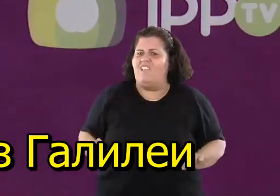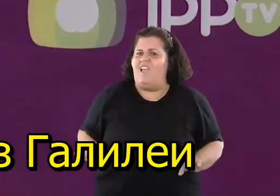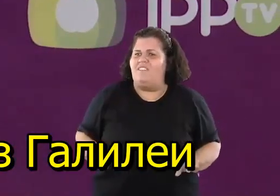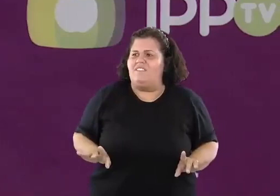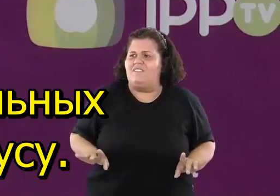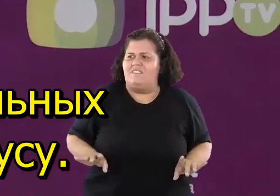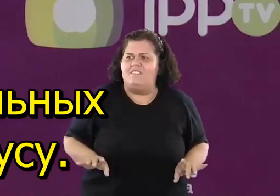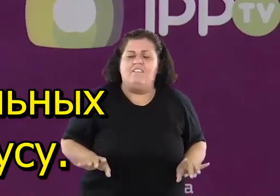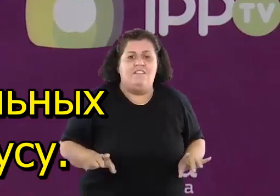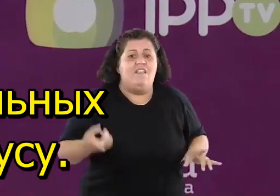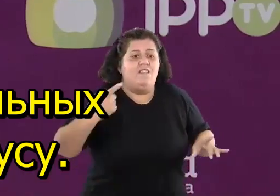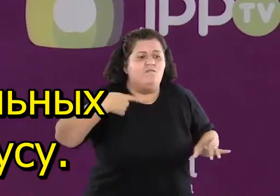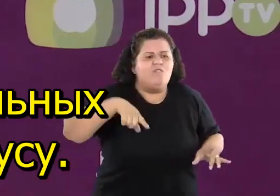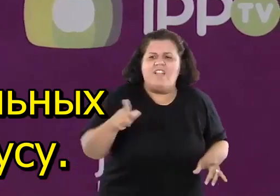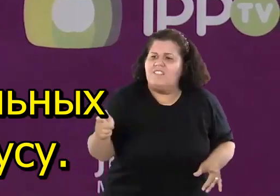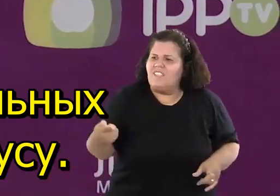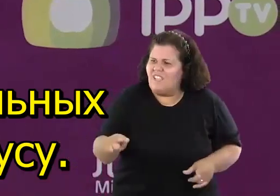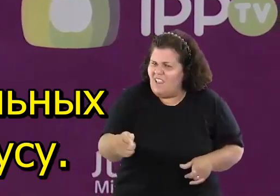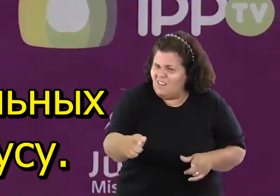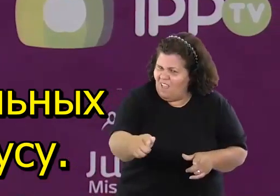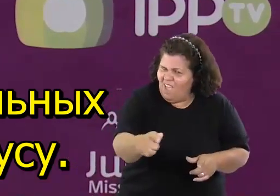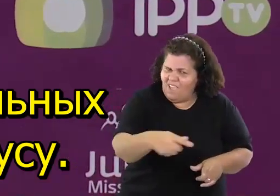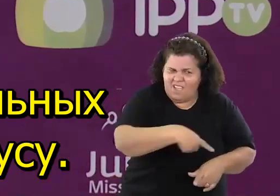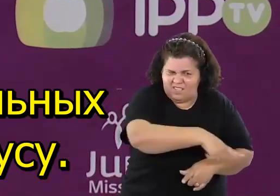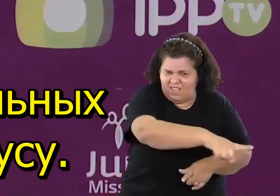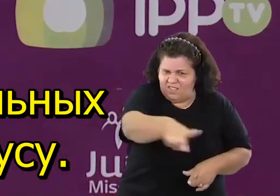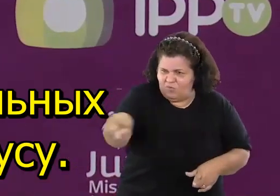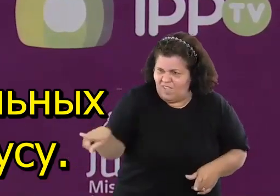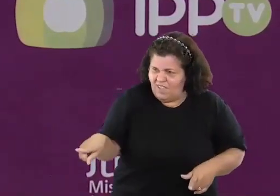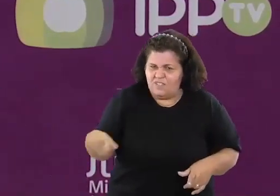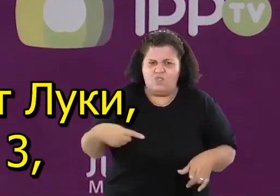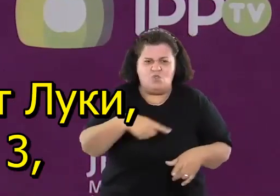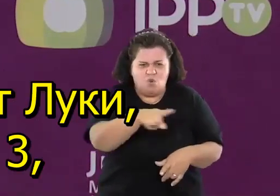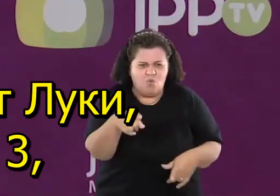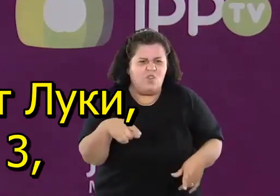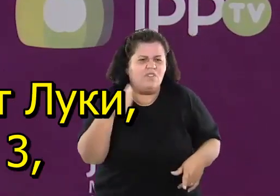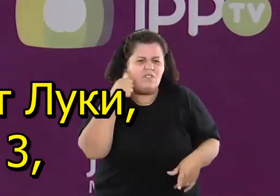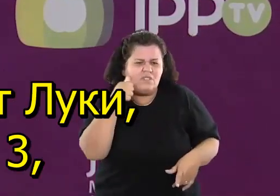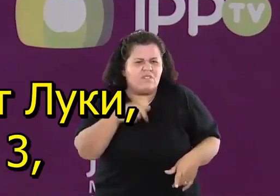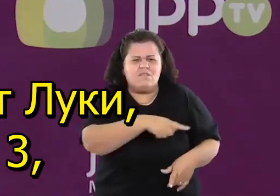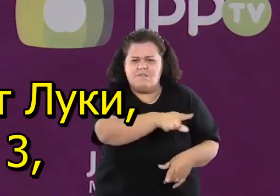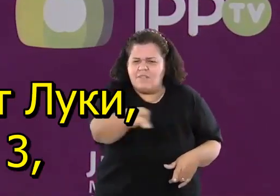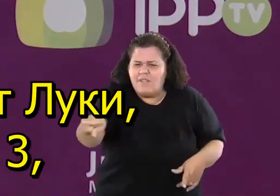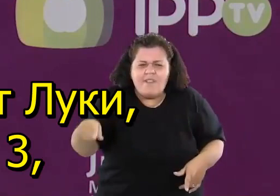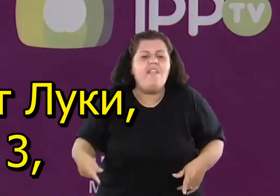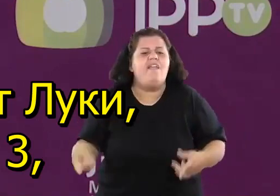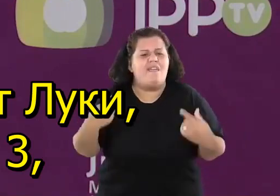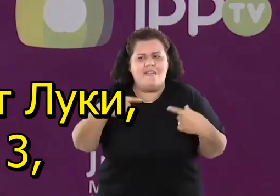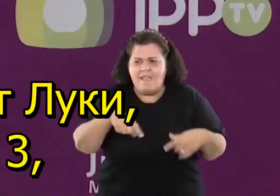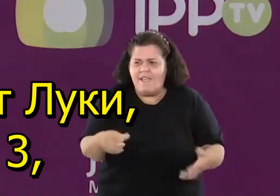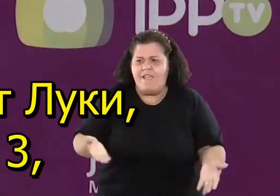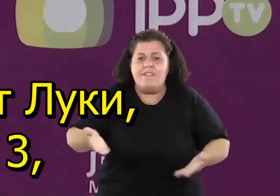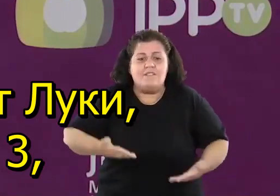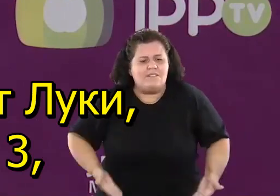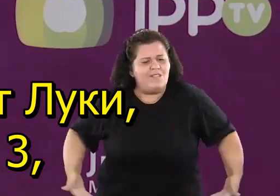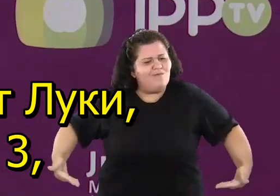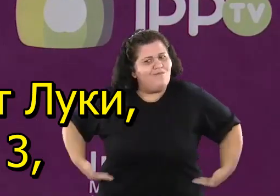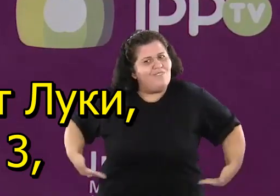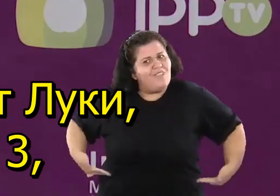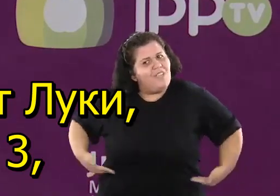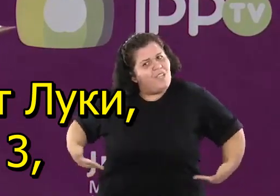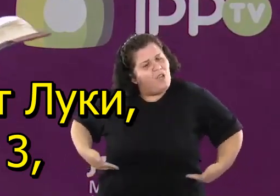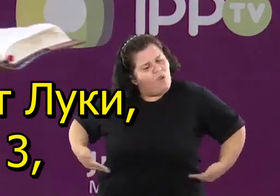Galileia foram aquelas que mais expressaram devoção a Jesus. Quando você lê o Evangelho de Lucas,